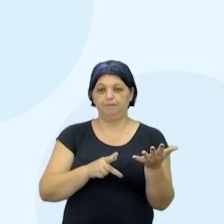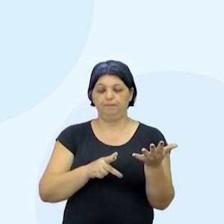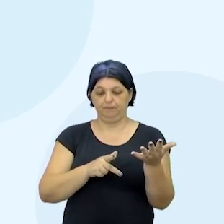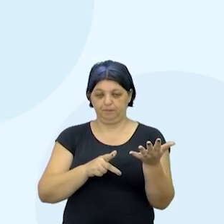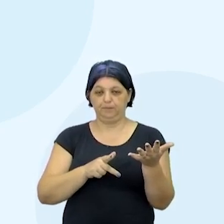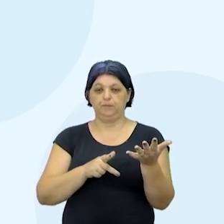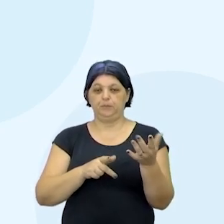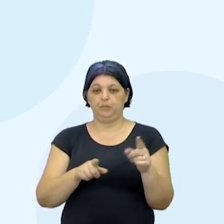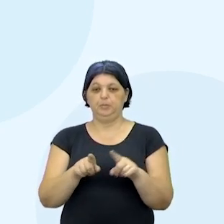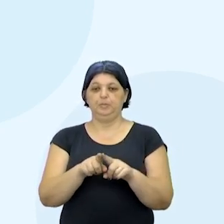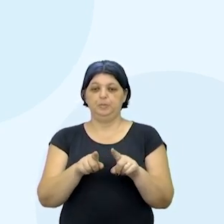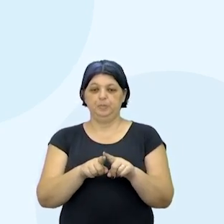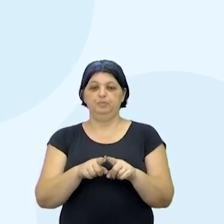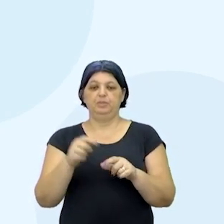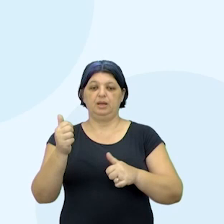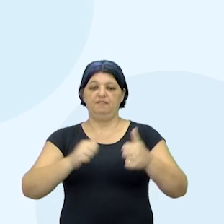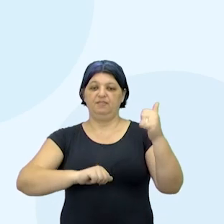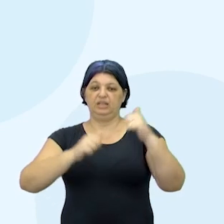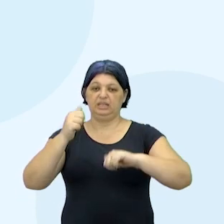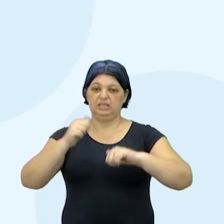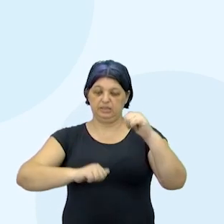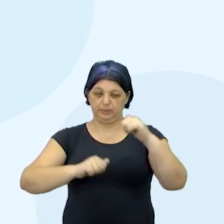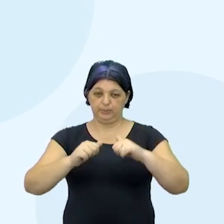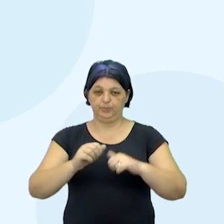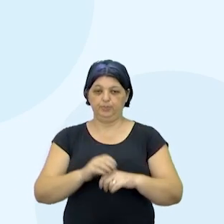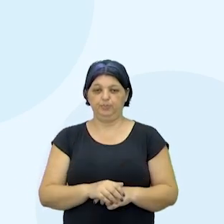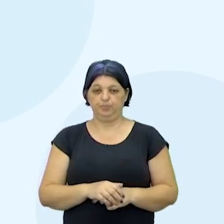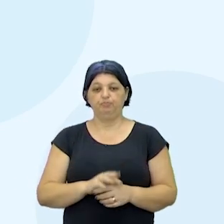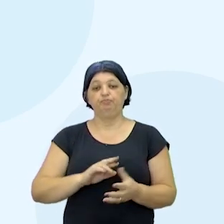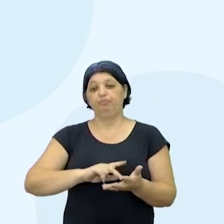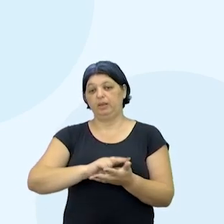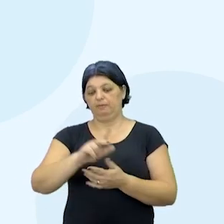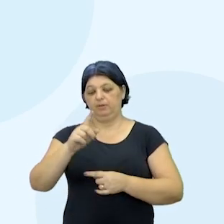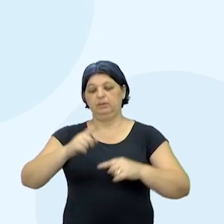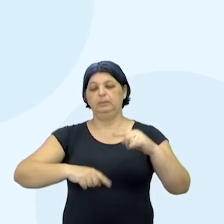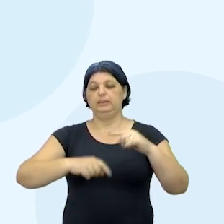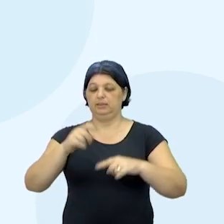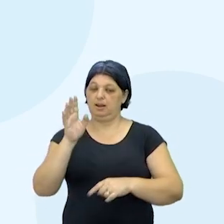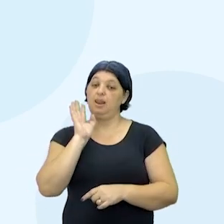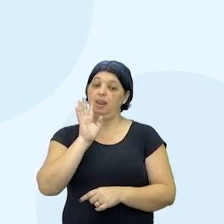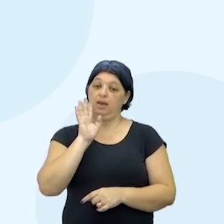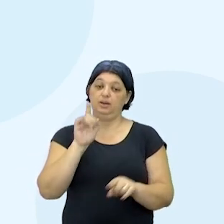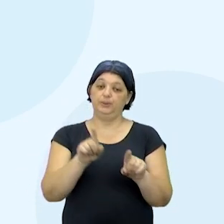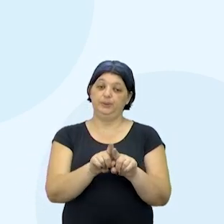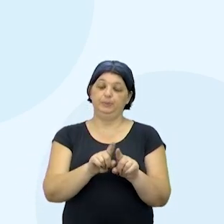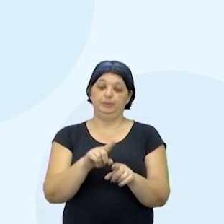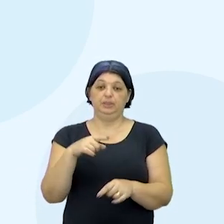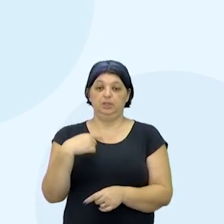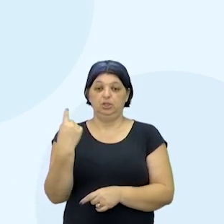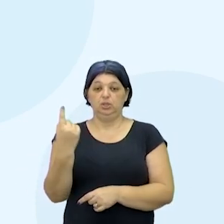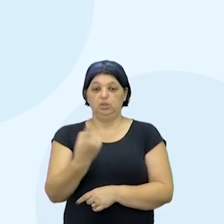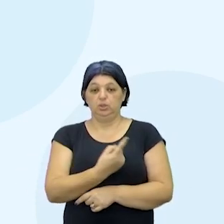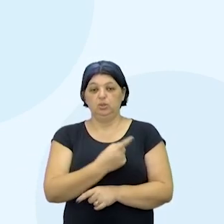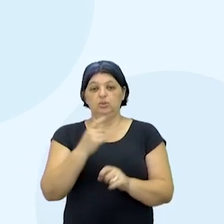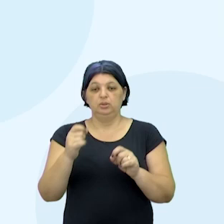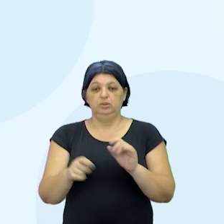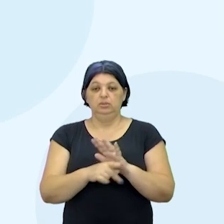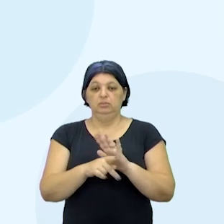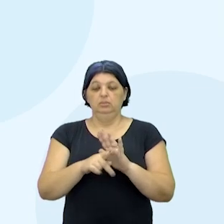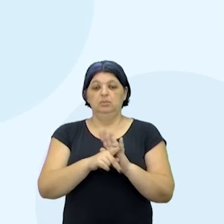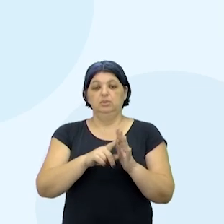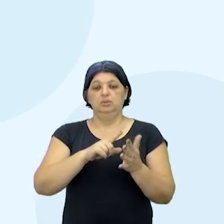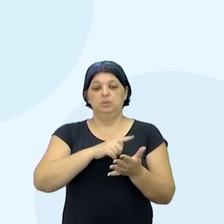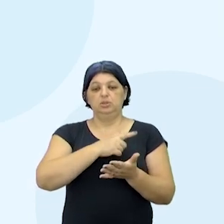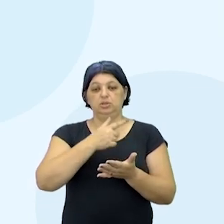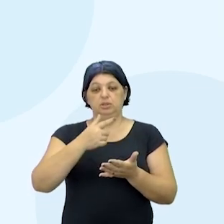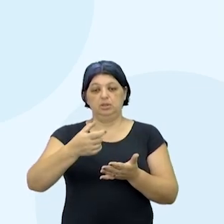muitas obras a serem analisadas, muito material, muito bacana também. E o nosso, jornalismo e inclusão nos